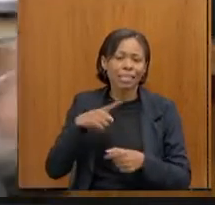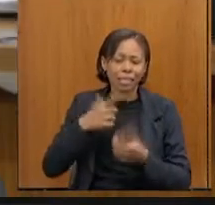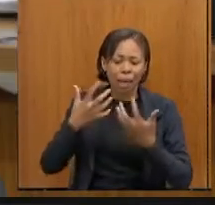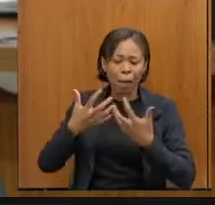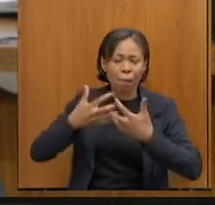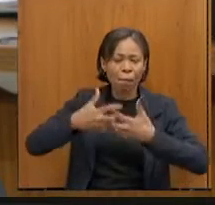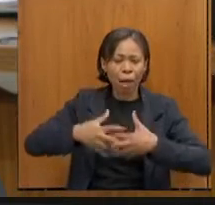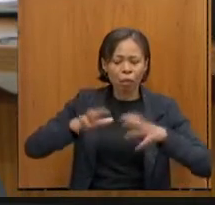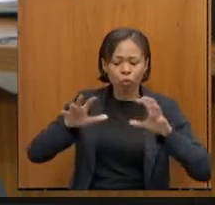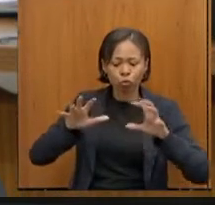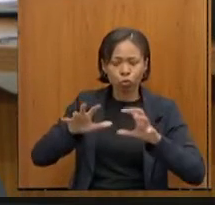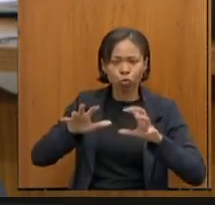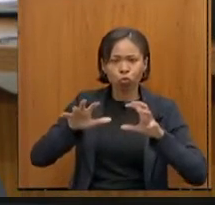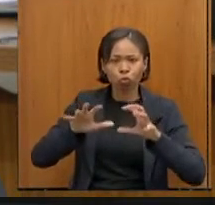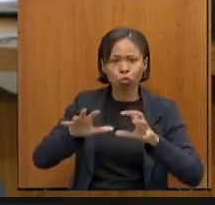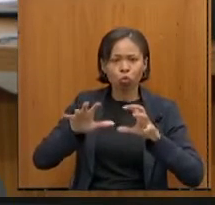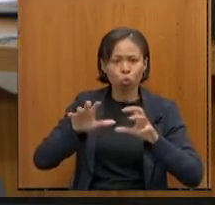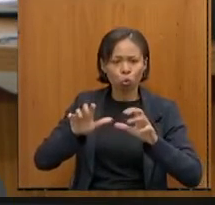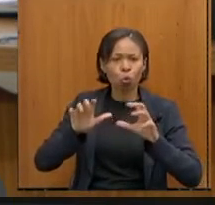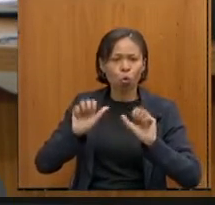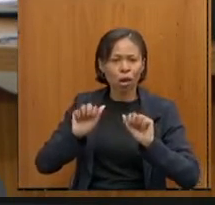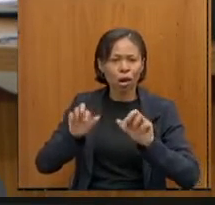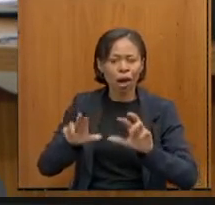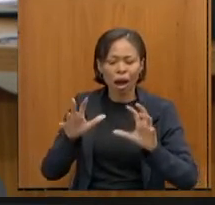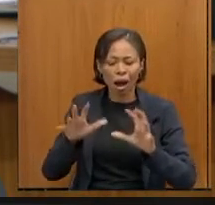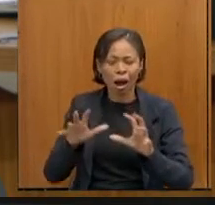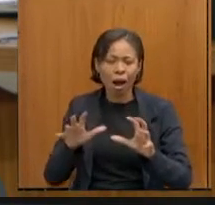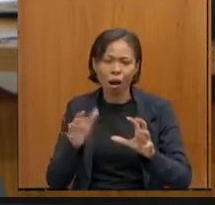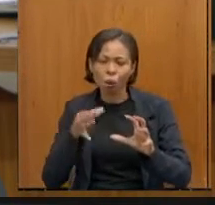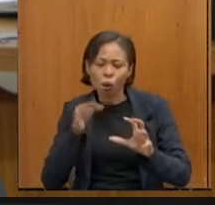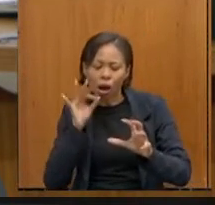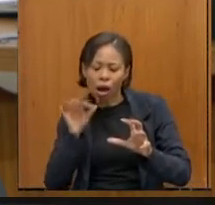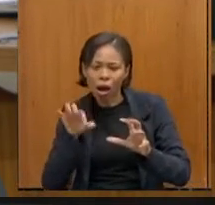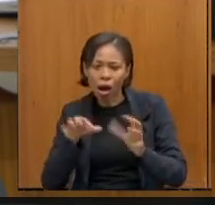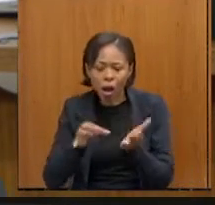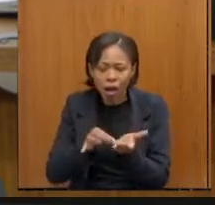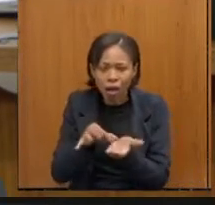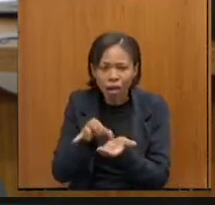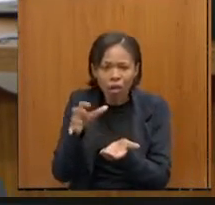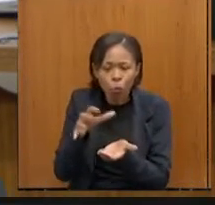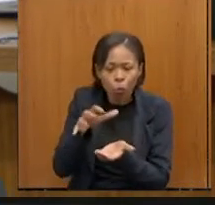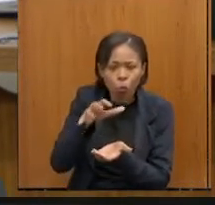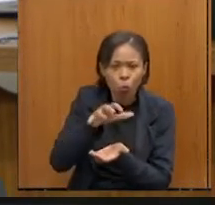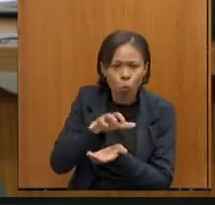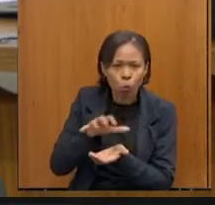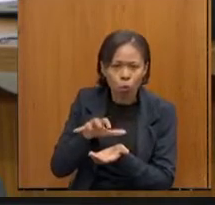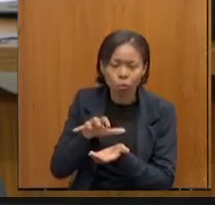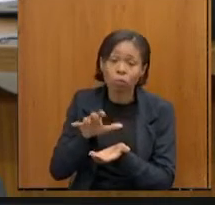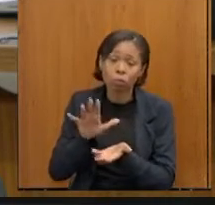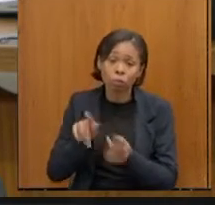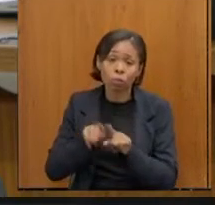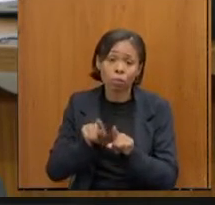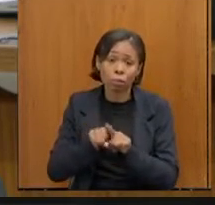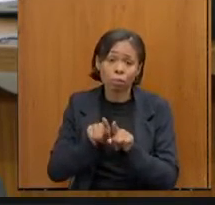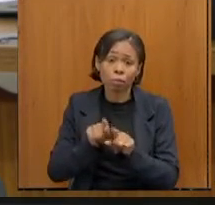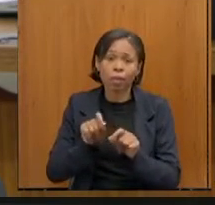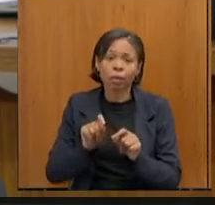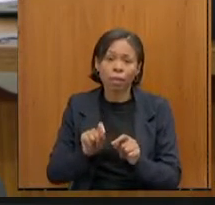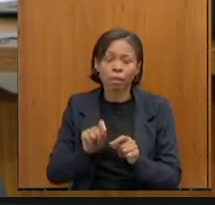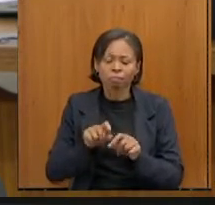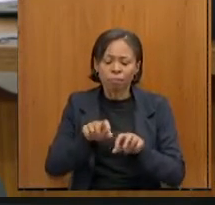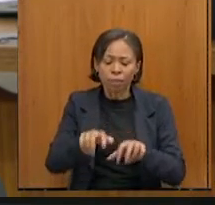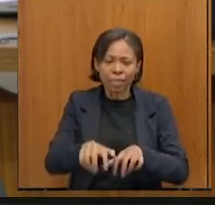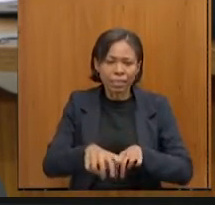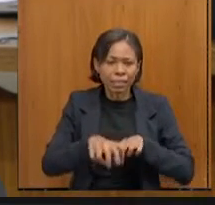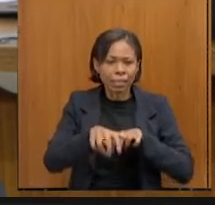permitiu o valorizar o grão do café e ele não ficou é úmido para que a gente tenha o pivô de irrigação e